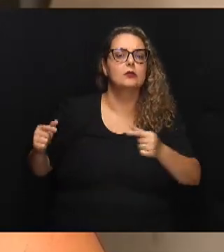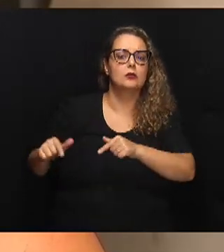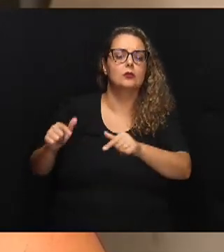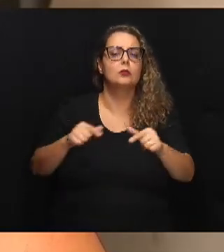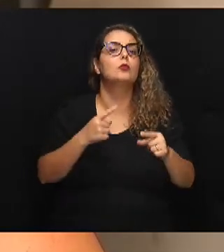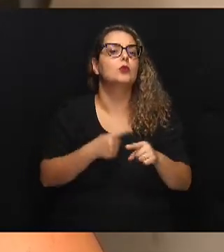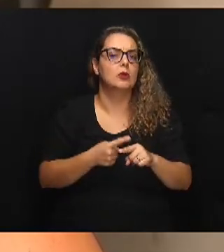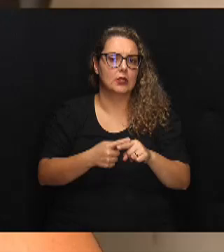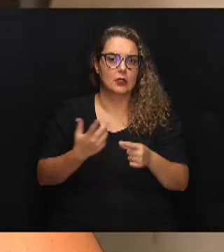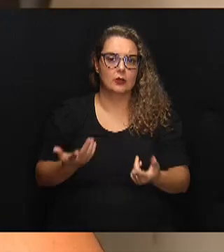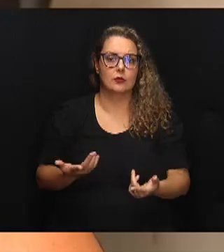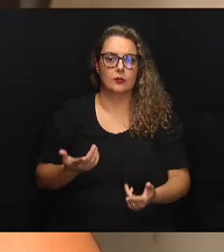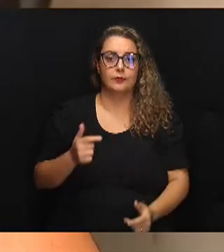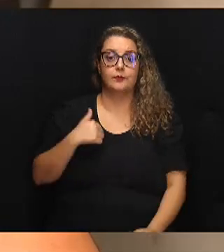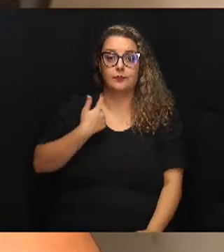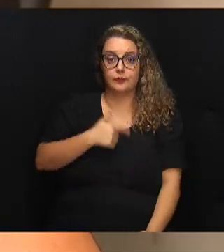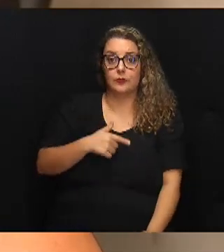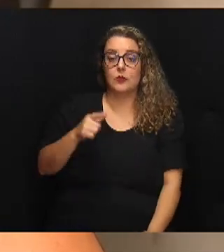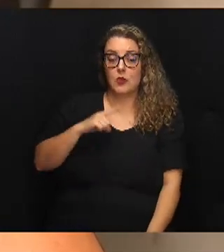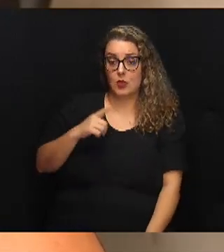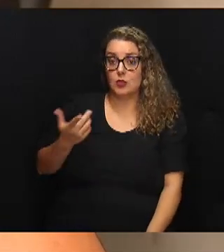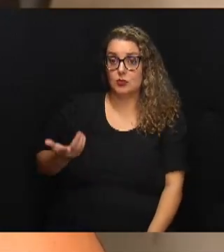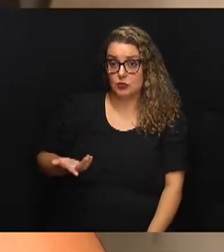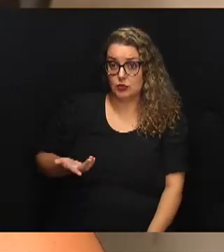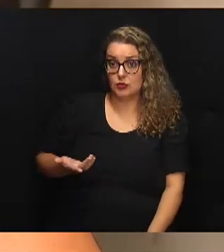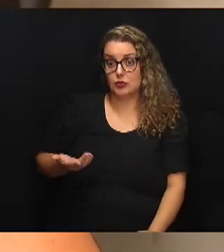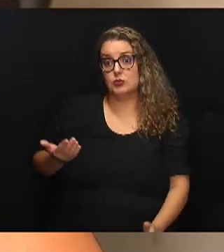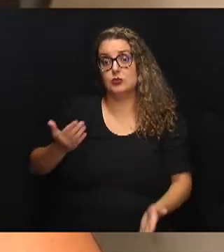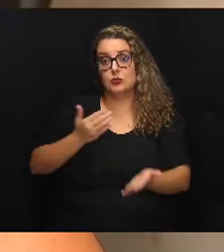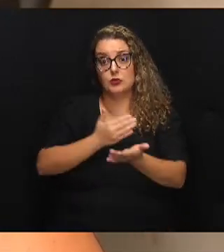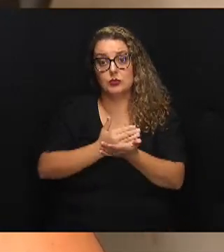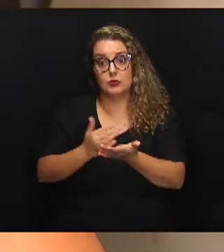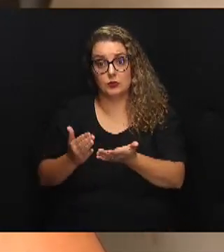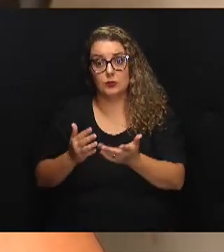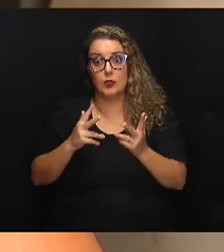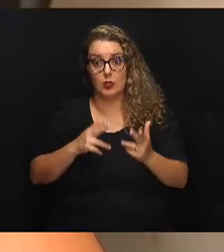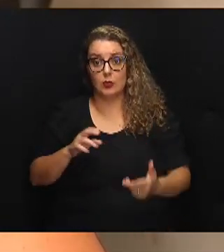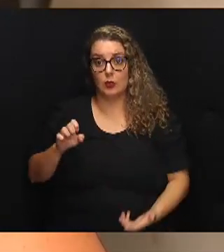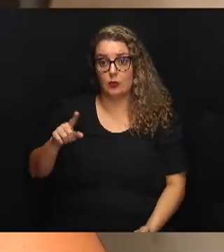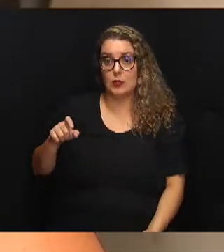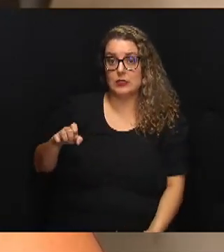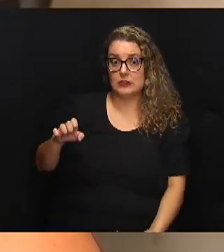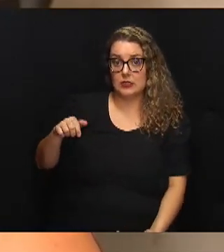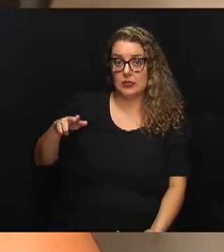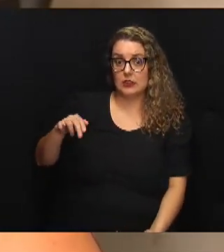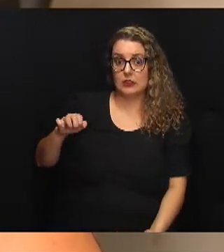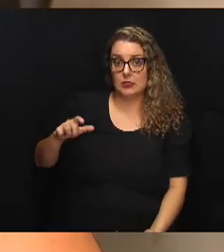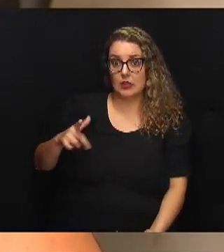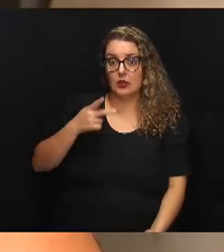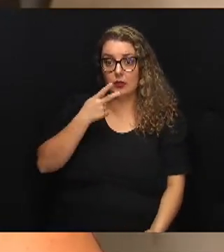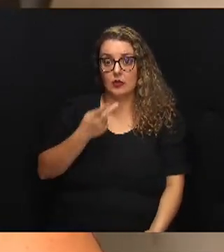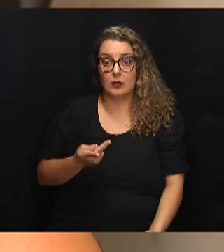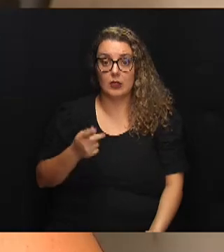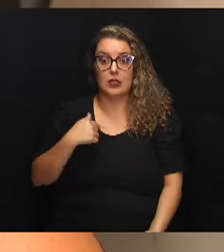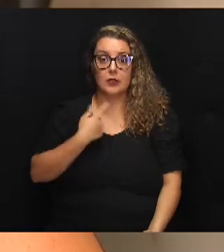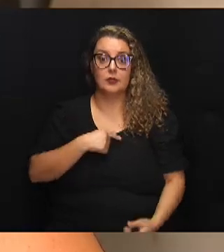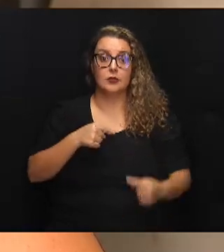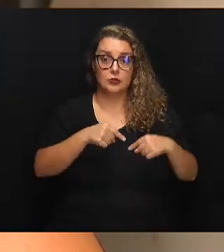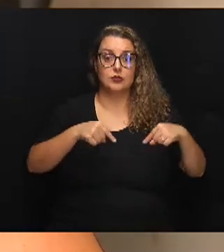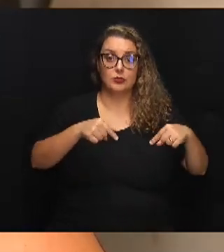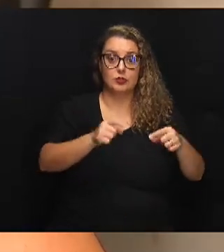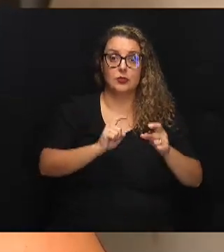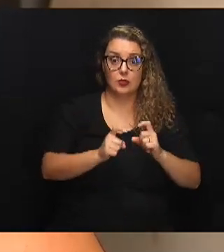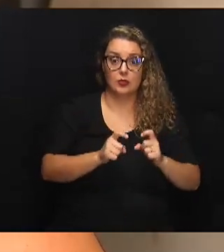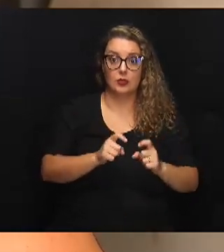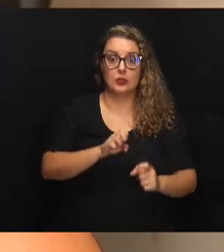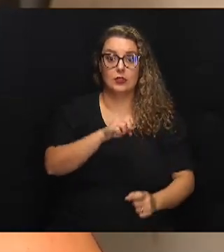Por que isso? Nós tivemos, no começo, como o Ezequiel mencionou, na nossa sala de reunião da